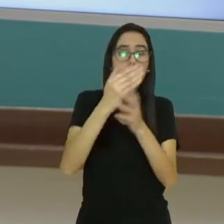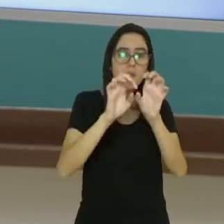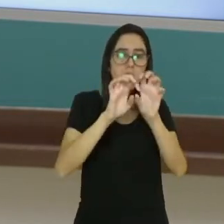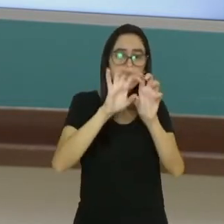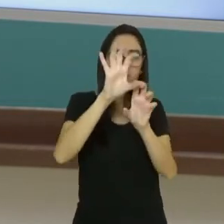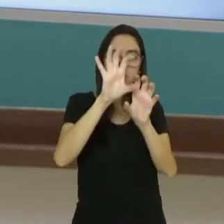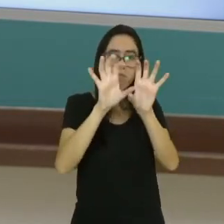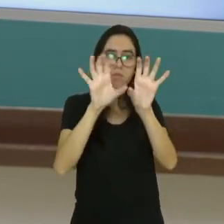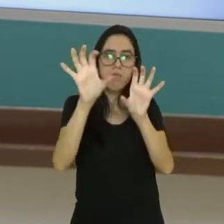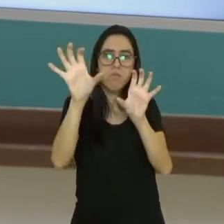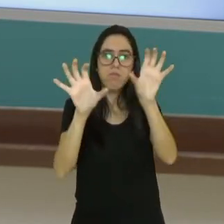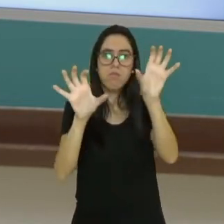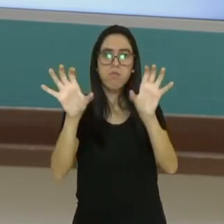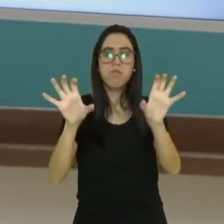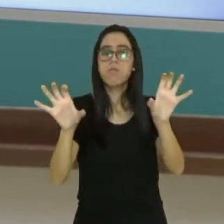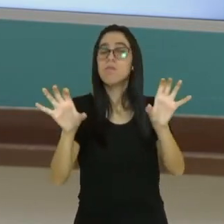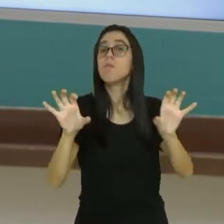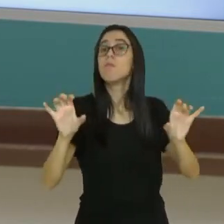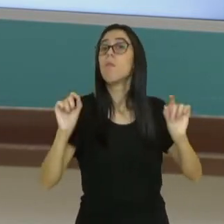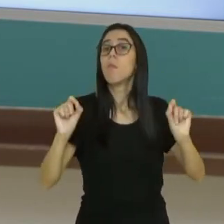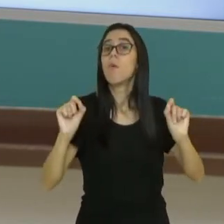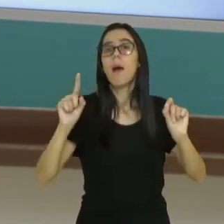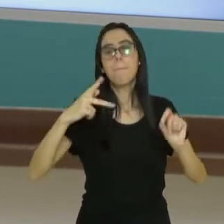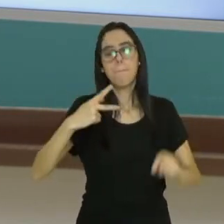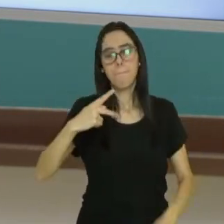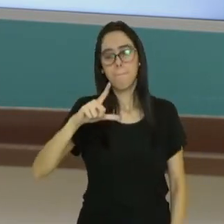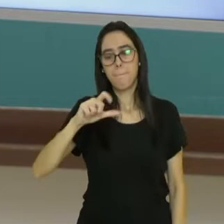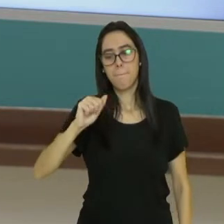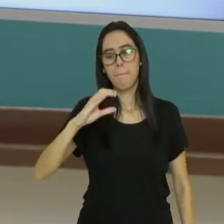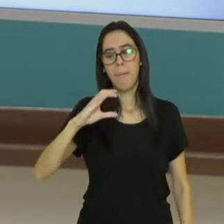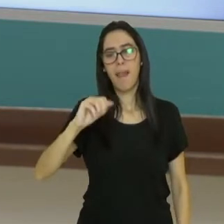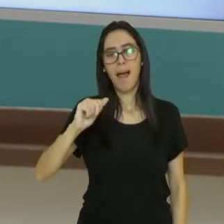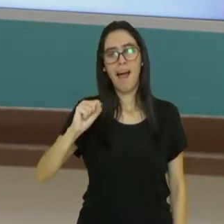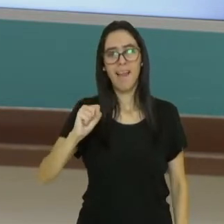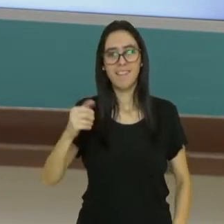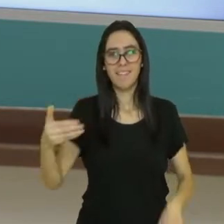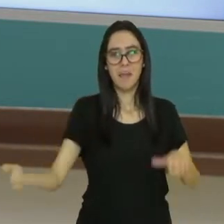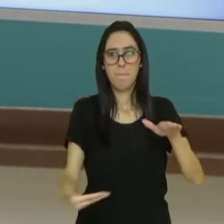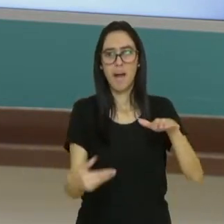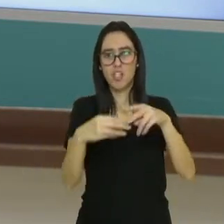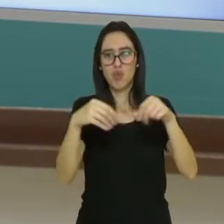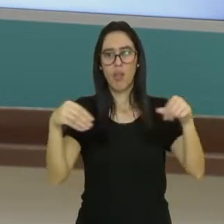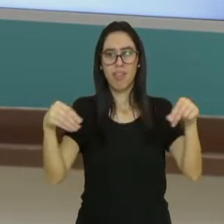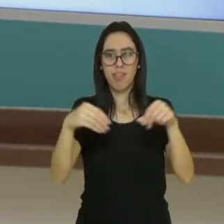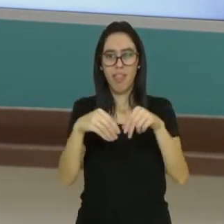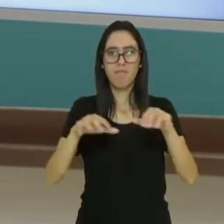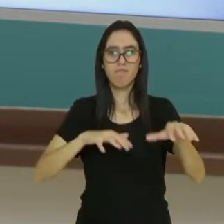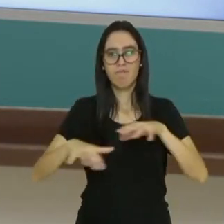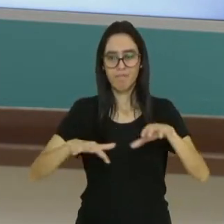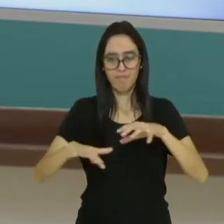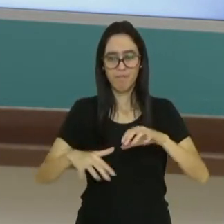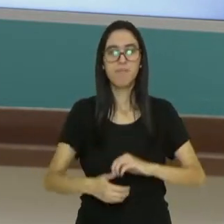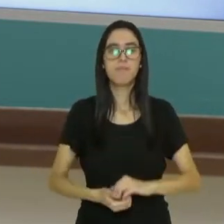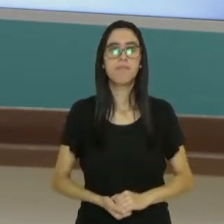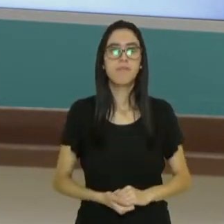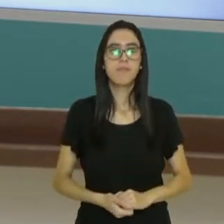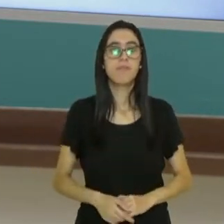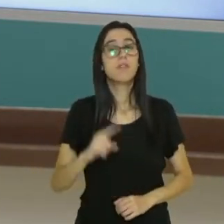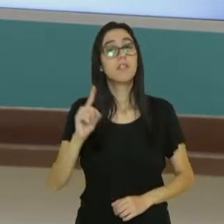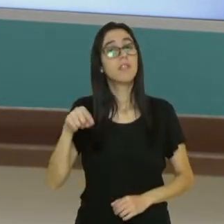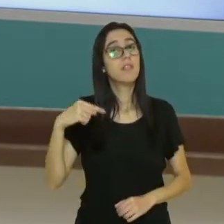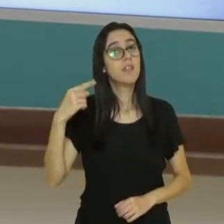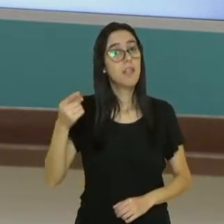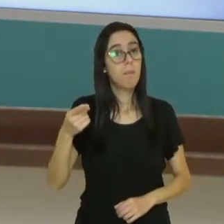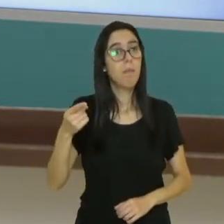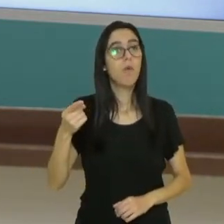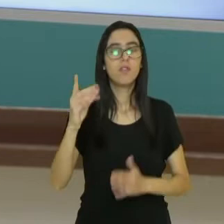separar. Graças a quem? Ao movimento das placas tectônicas. Aqui nós vamos ter, logo abaixo, a divisão